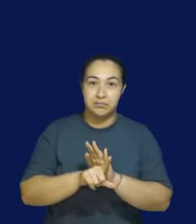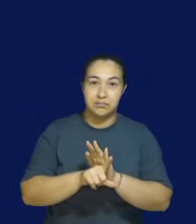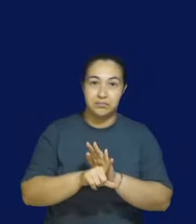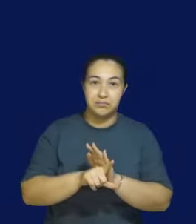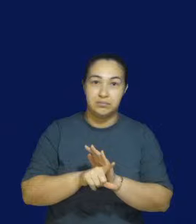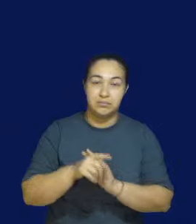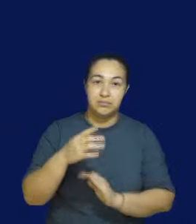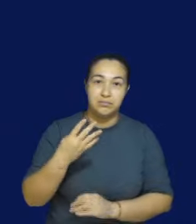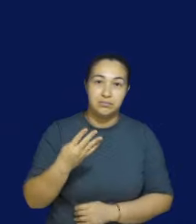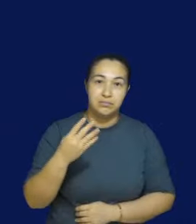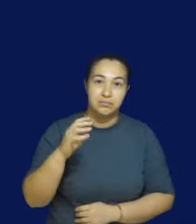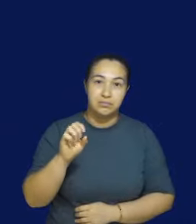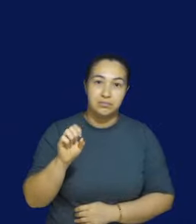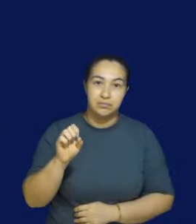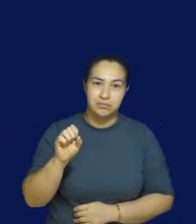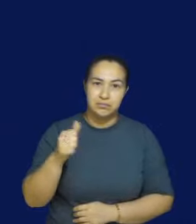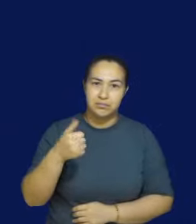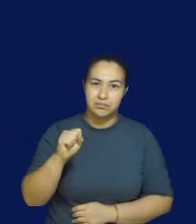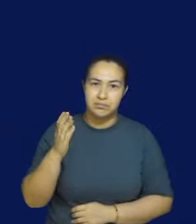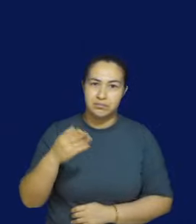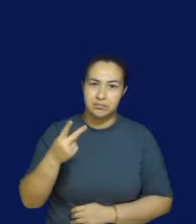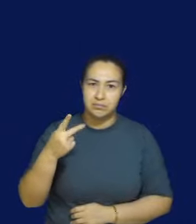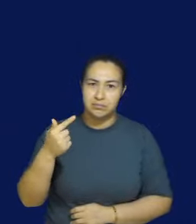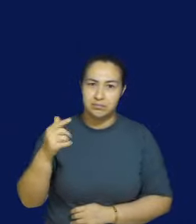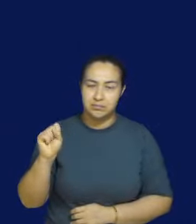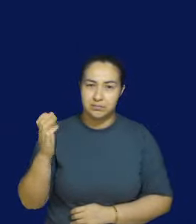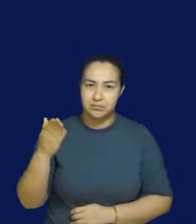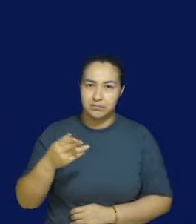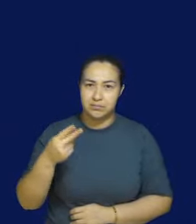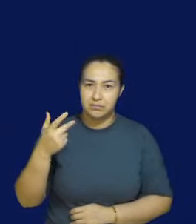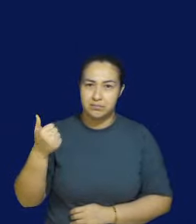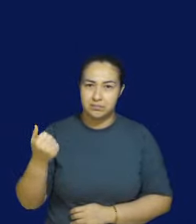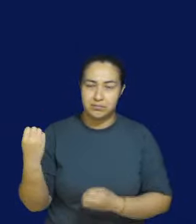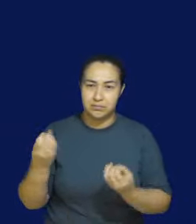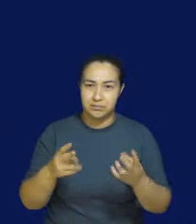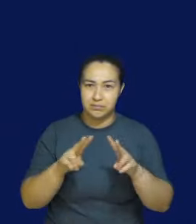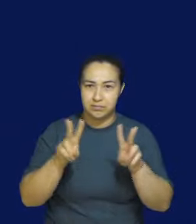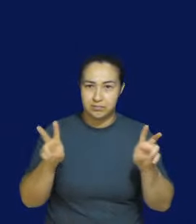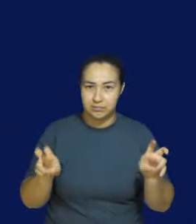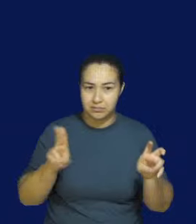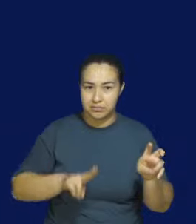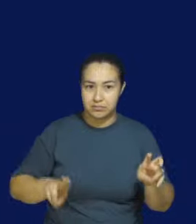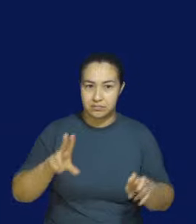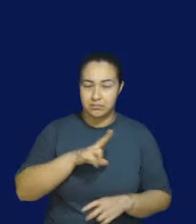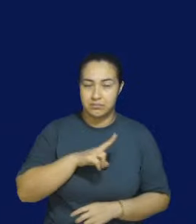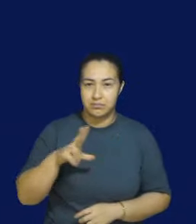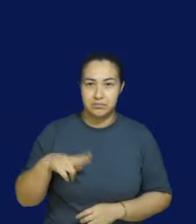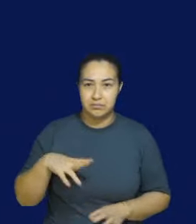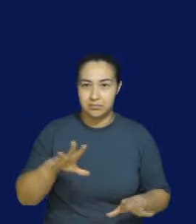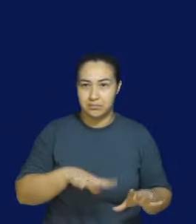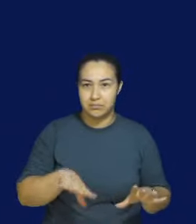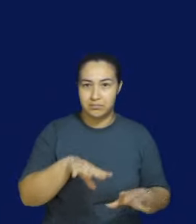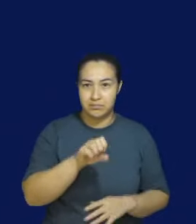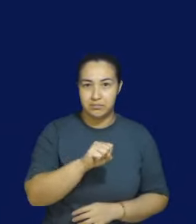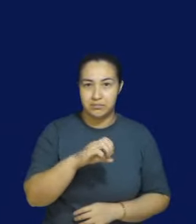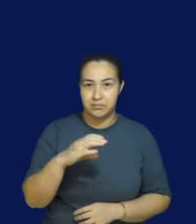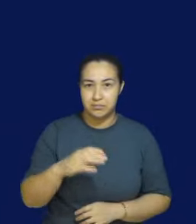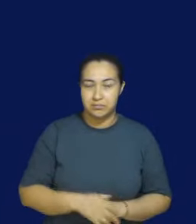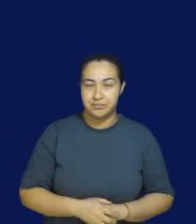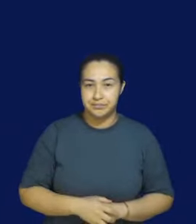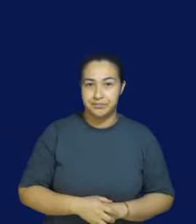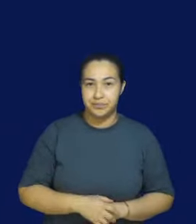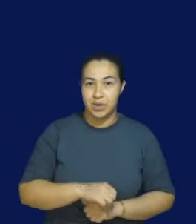18.278 de 2021, que consolida os atos normativos que concedem o título de utilidade pública estadual no âmbito do Estado de Santa Catarina, para